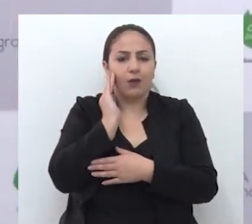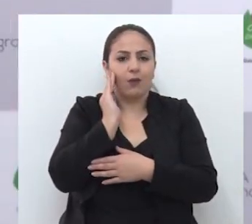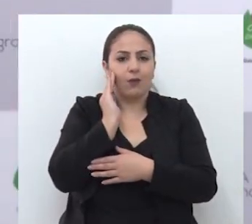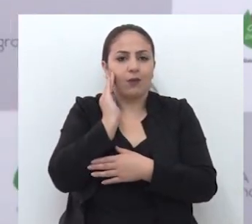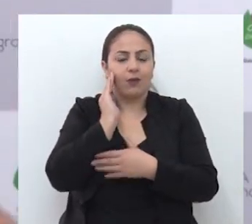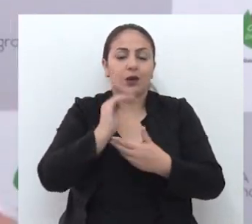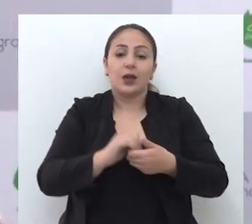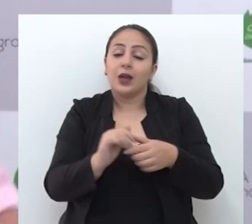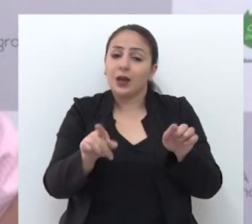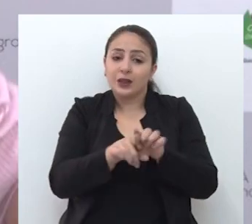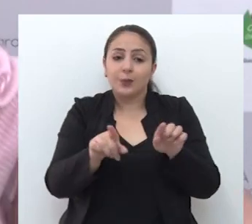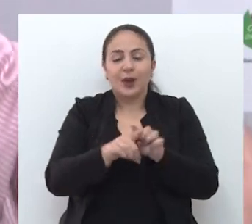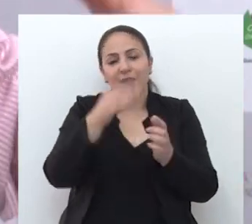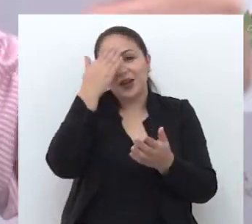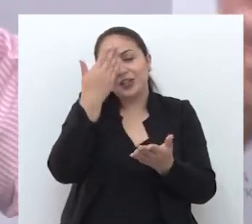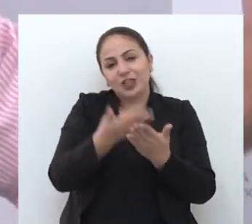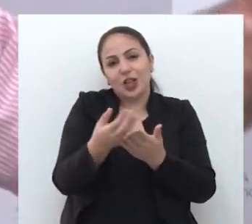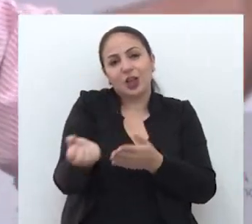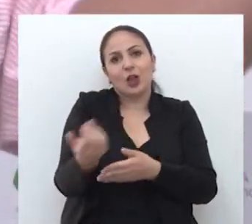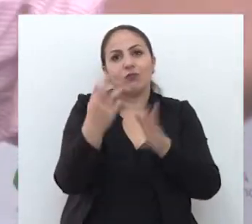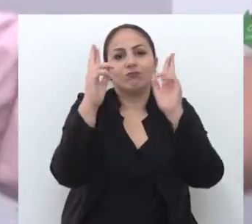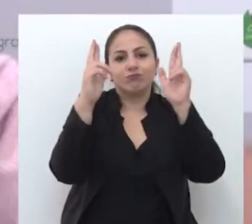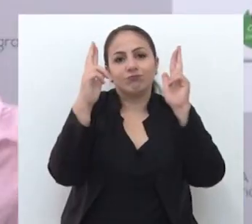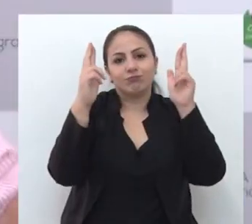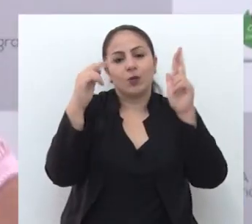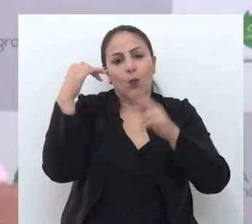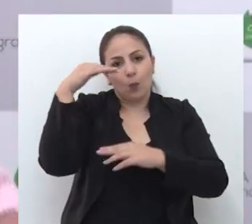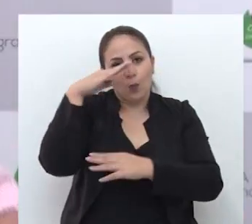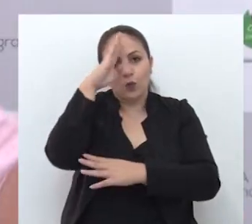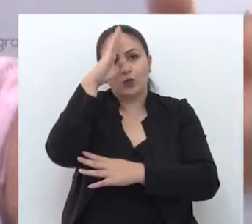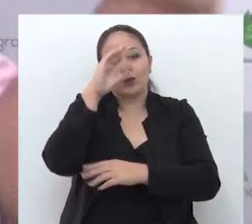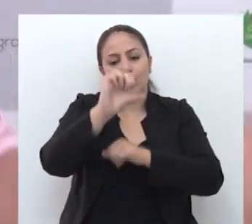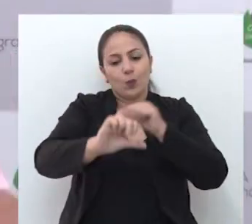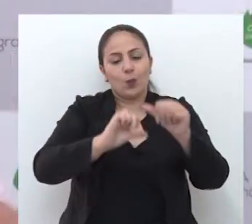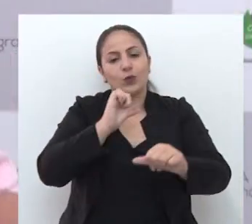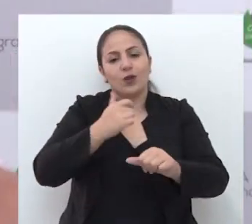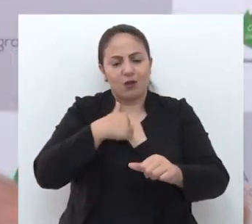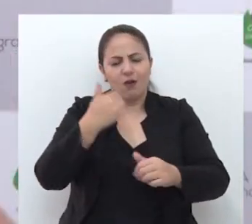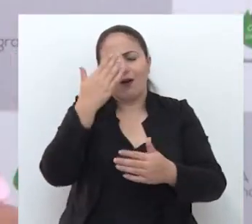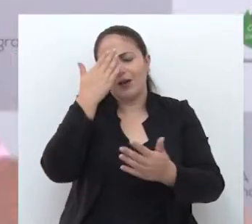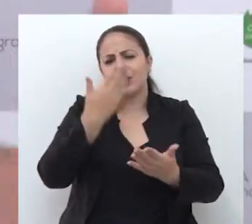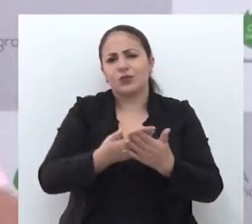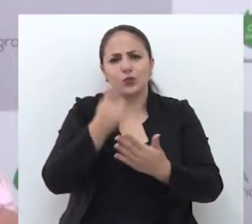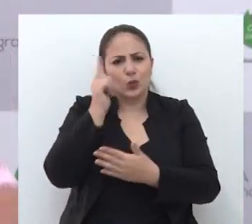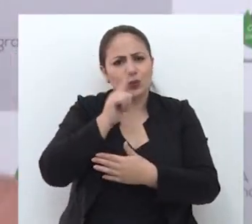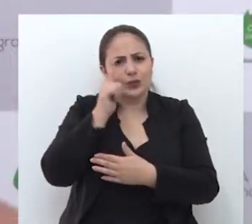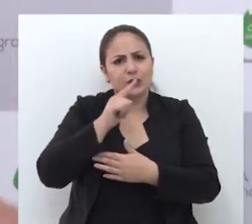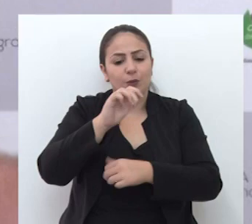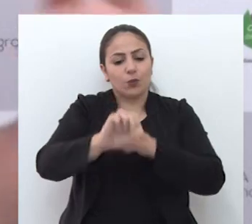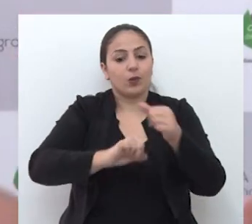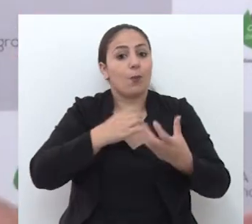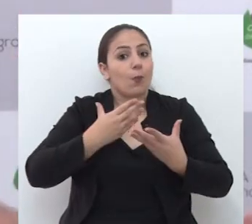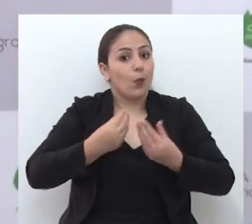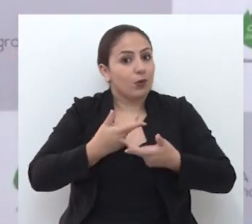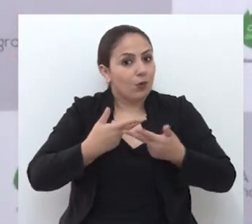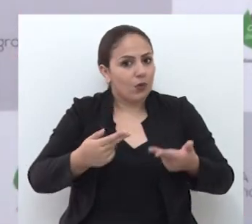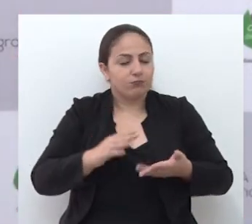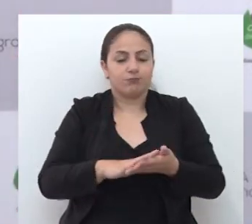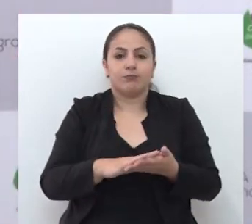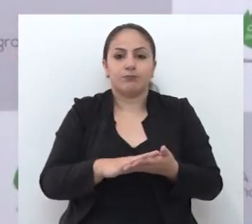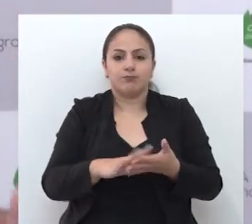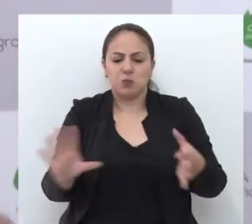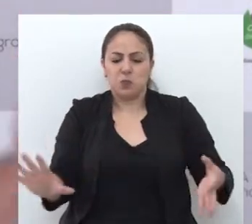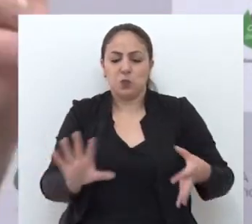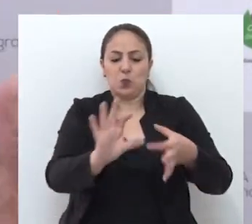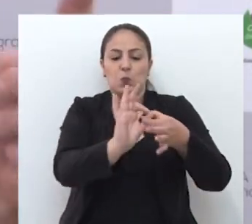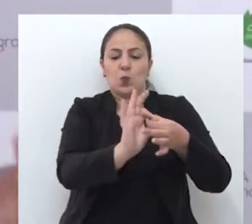mensagem e vamos acreditar nessa nova esperança que o Bolsonaro vai mudar, e eu acredito que vai mudar e mudar bastante. Não